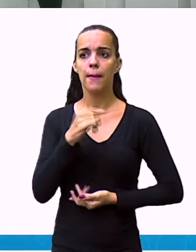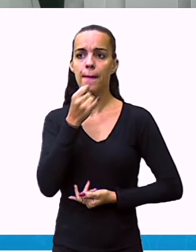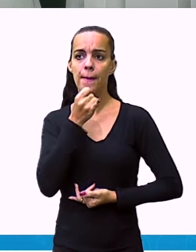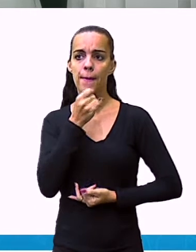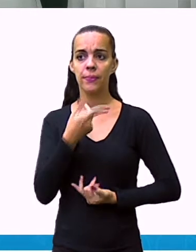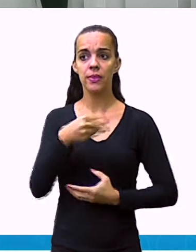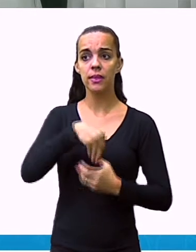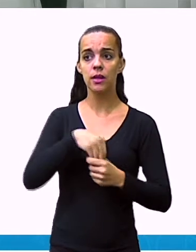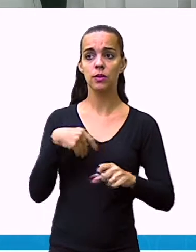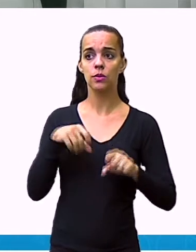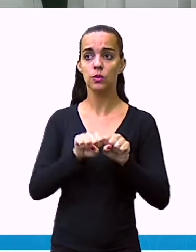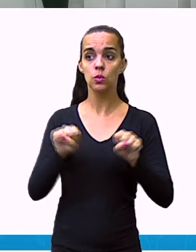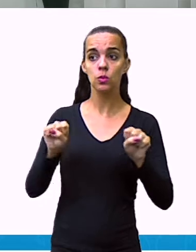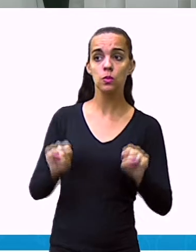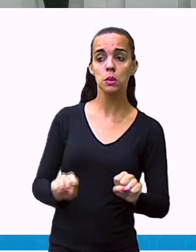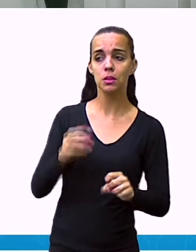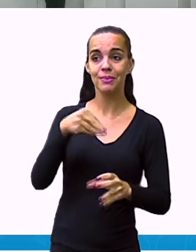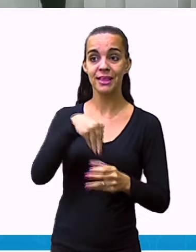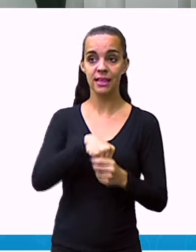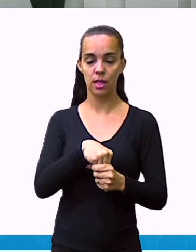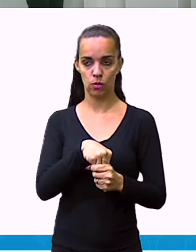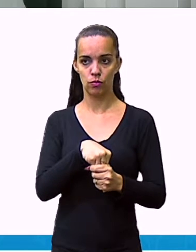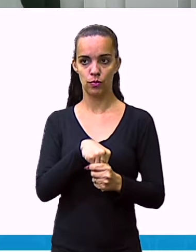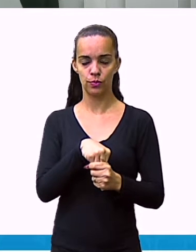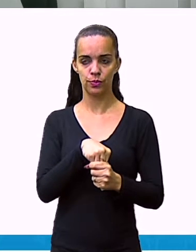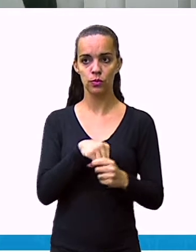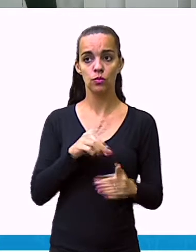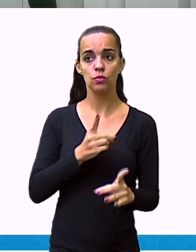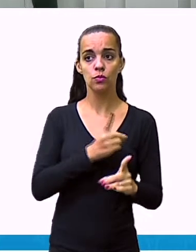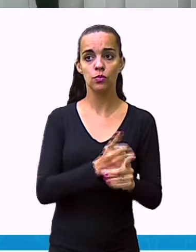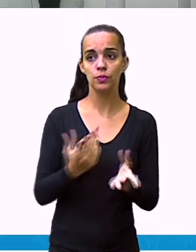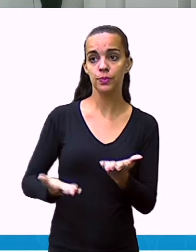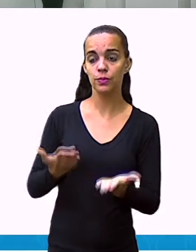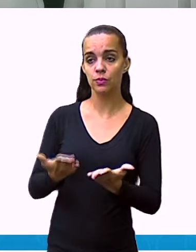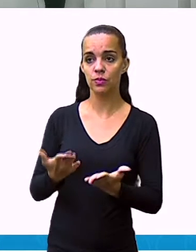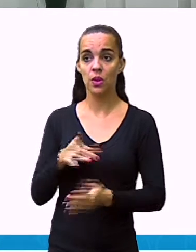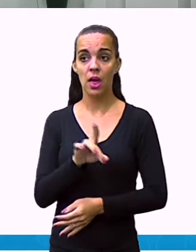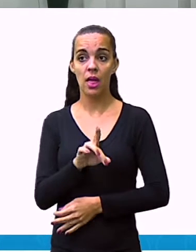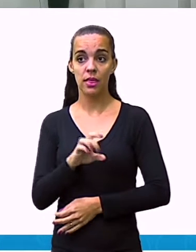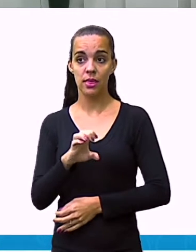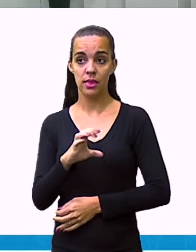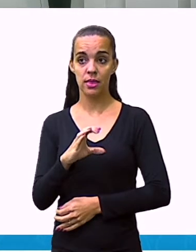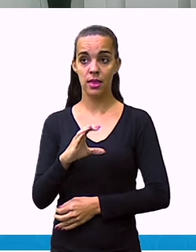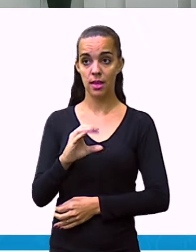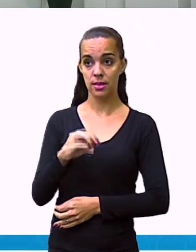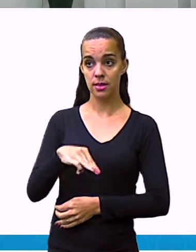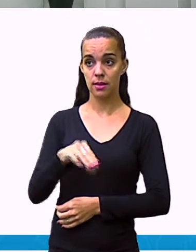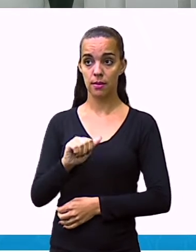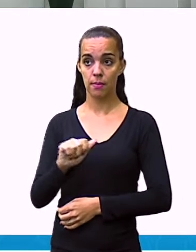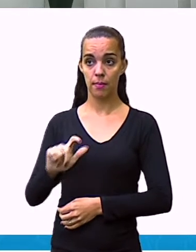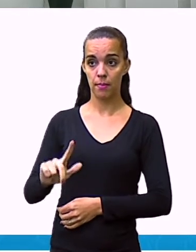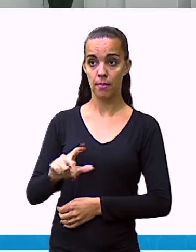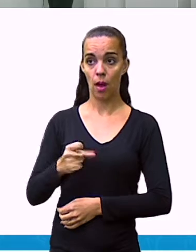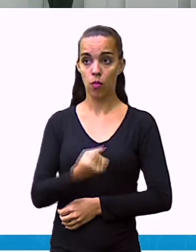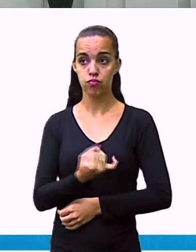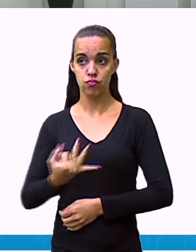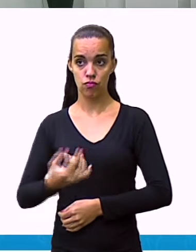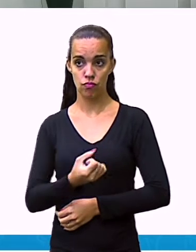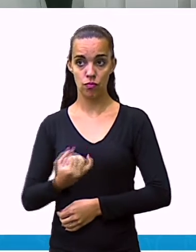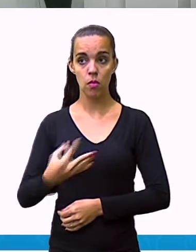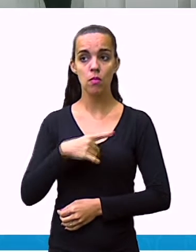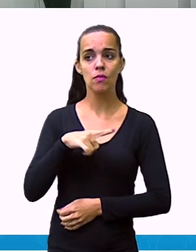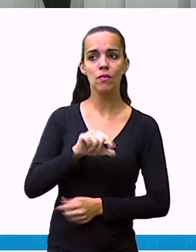massa desde de massa é decimal as transformações entre os múltiplos